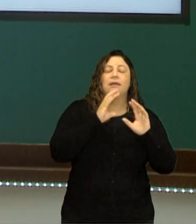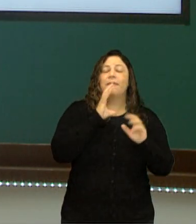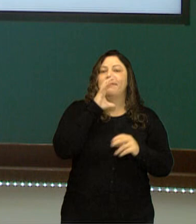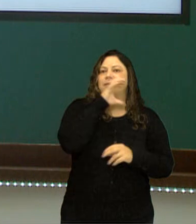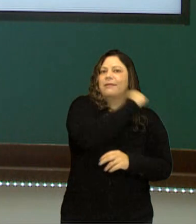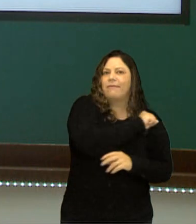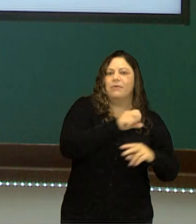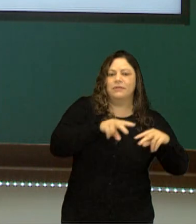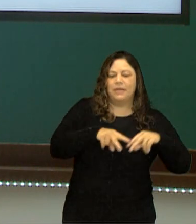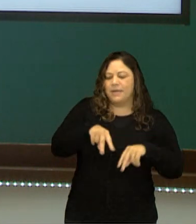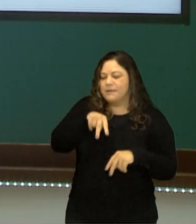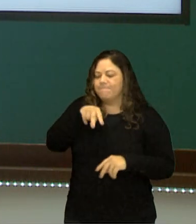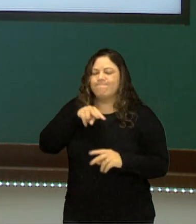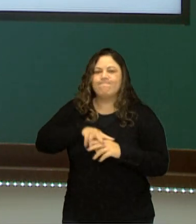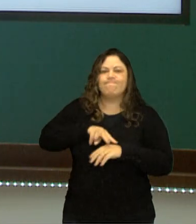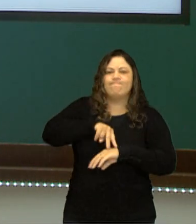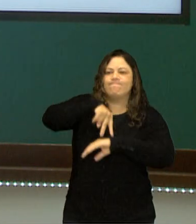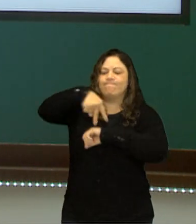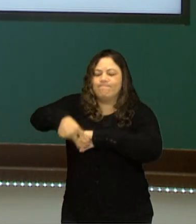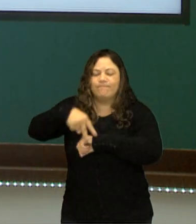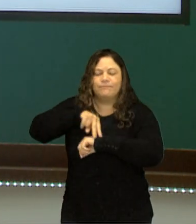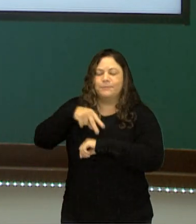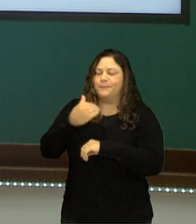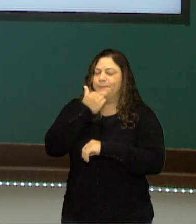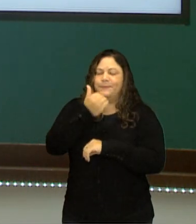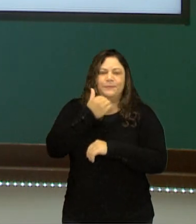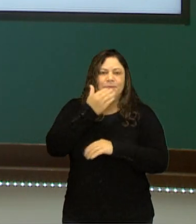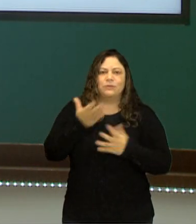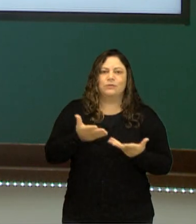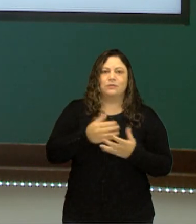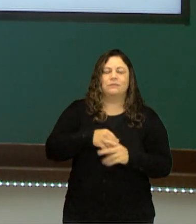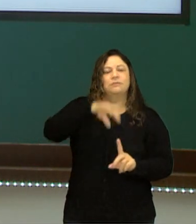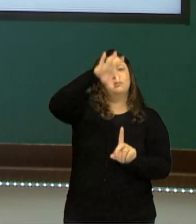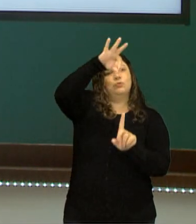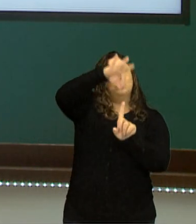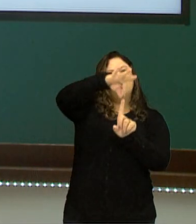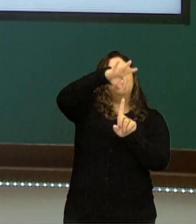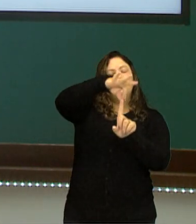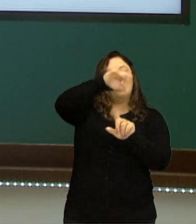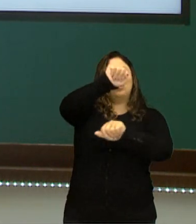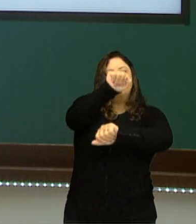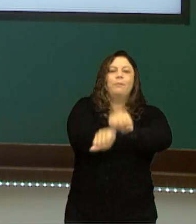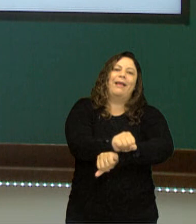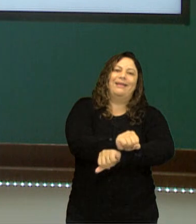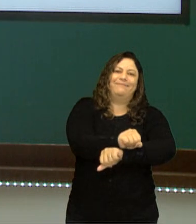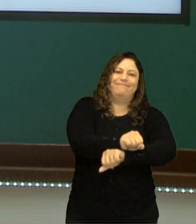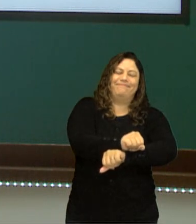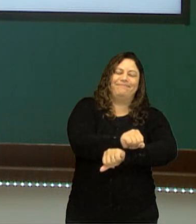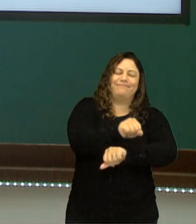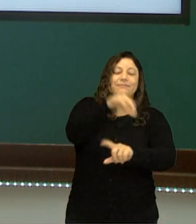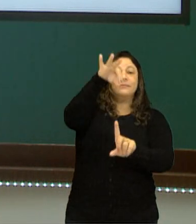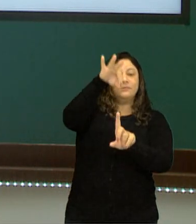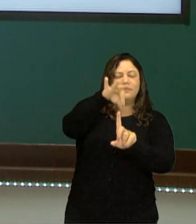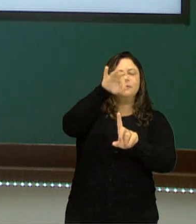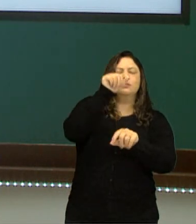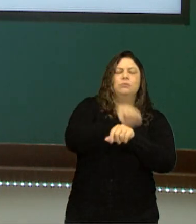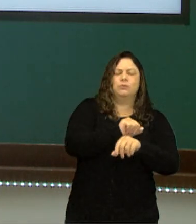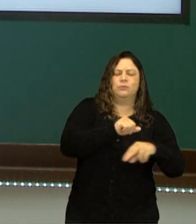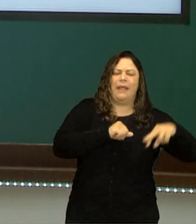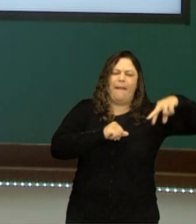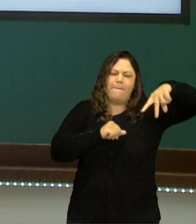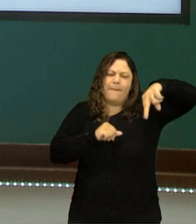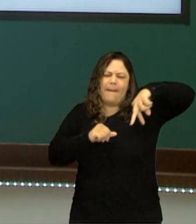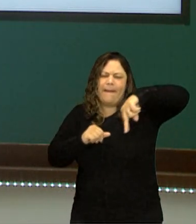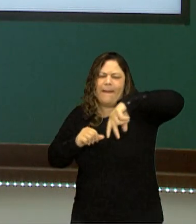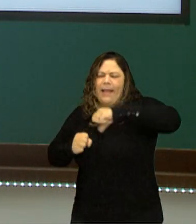vê a mulher passando em uma rua, mas ele estava em um bonde. E ele pede para o condutor parar, ele tenta